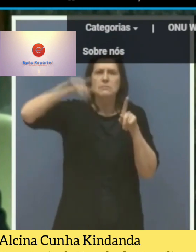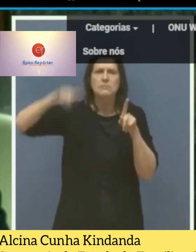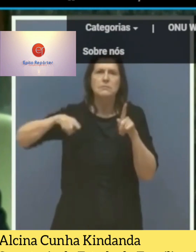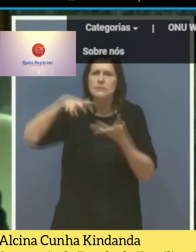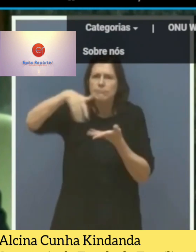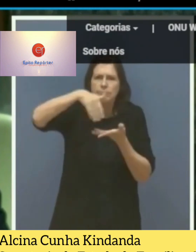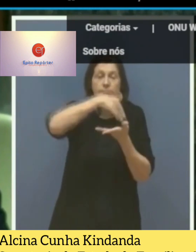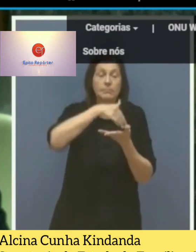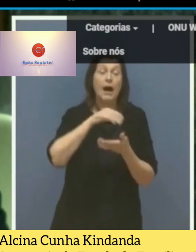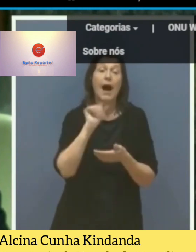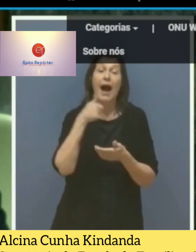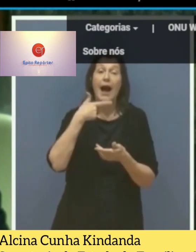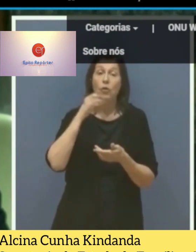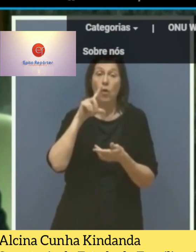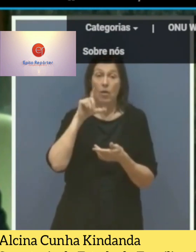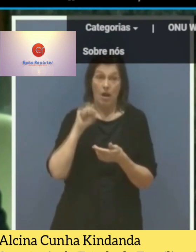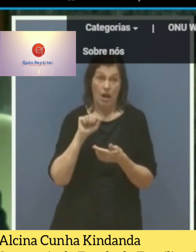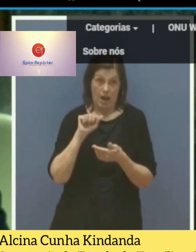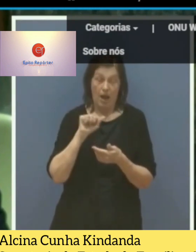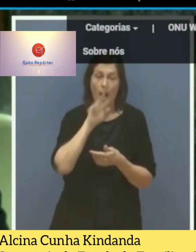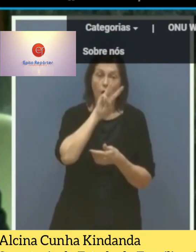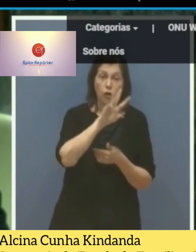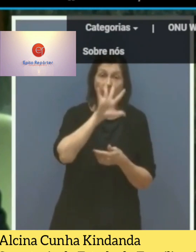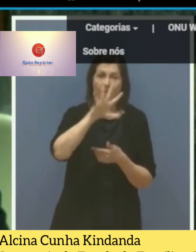35 milhões de habitantes